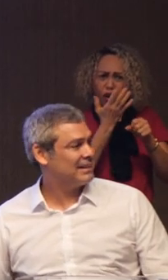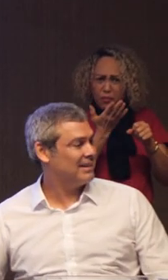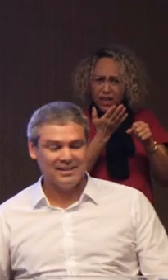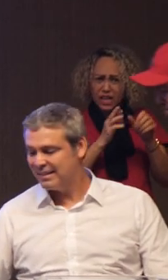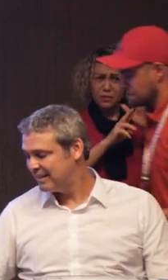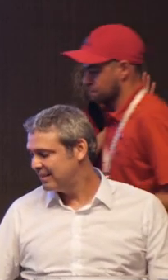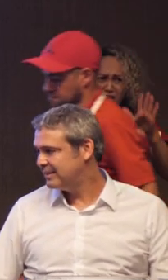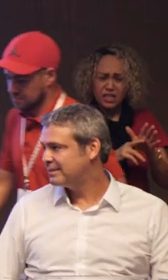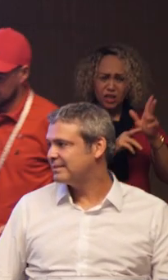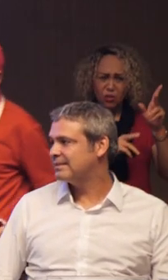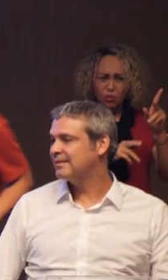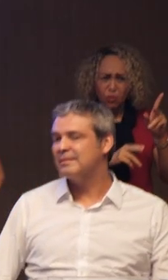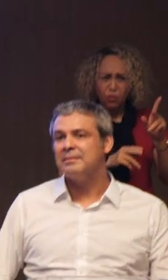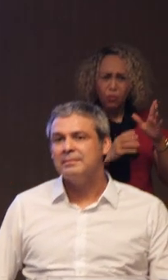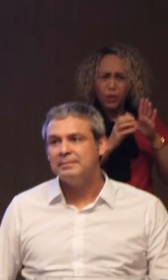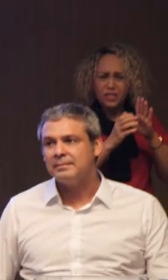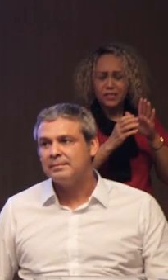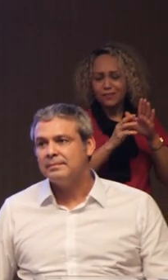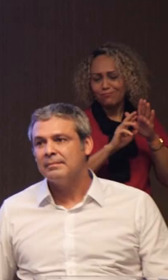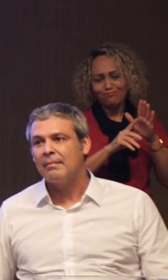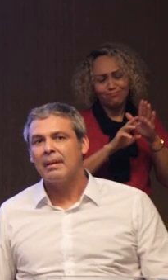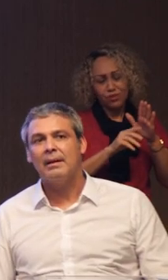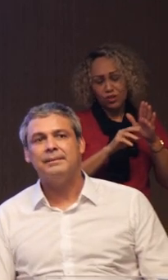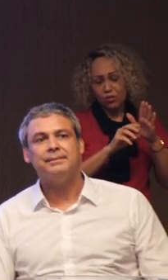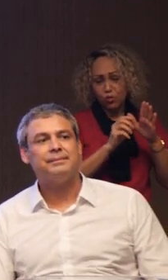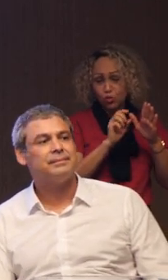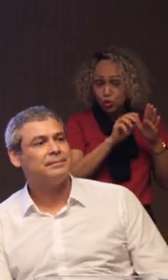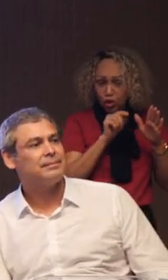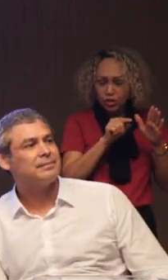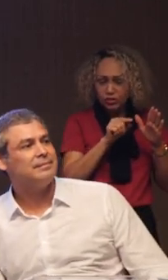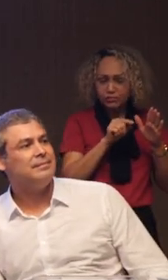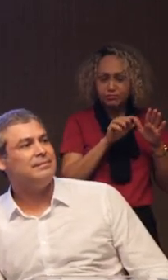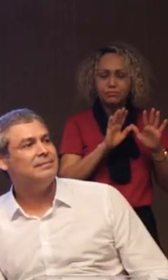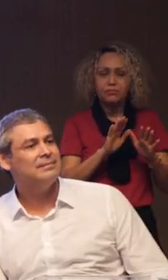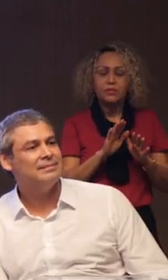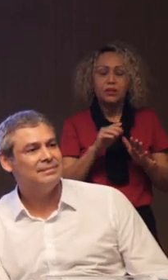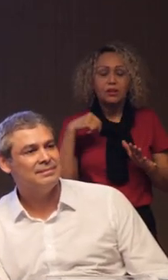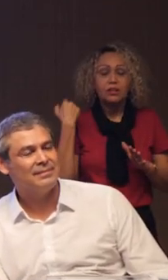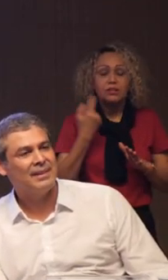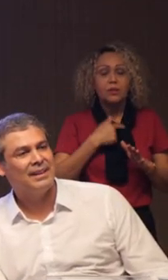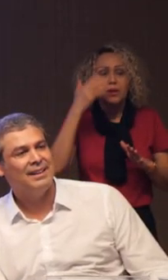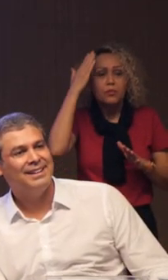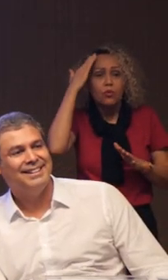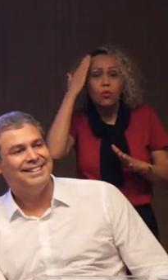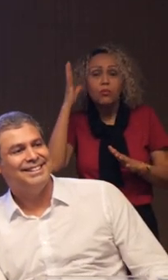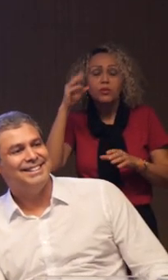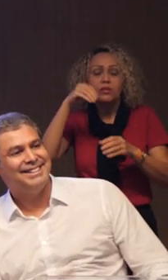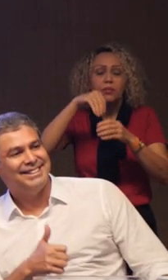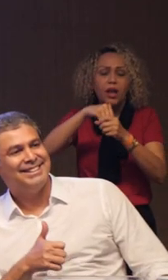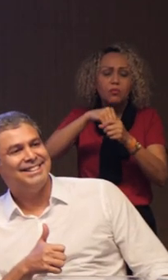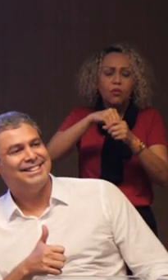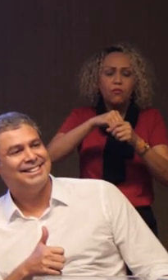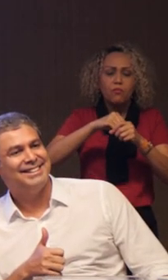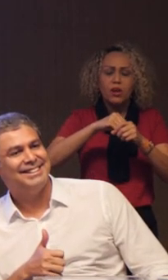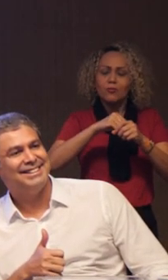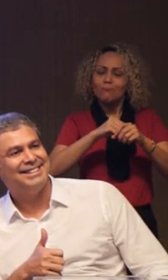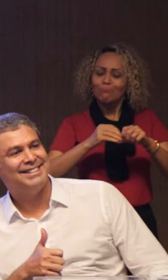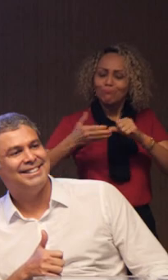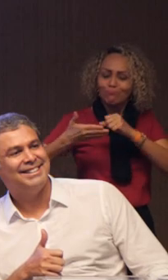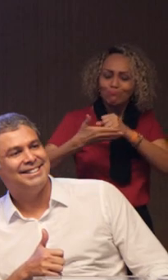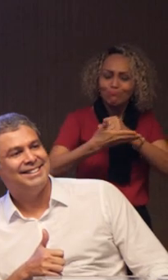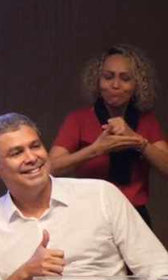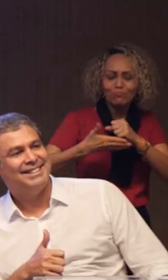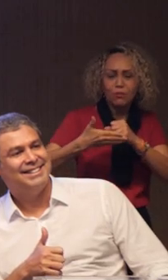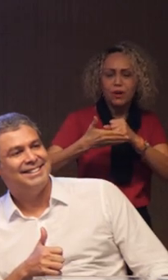com a base, para que a gente, no momento que estiver na base, saber detalhar e não permitir, não deixar que apenas